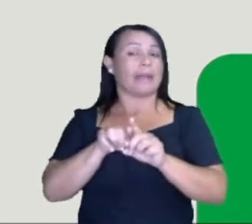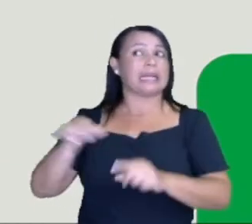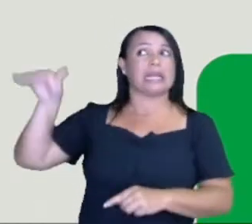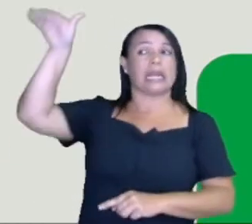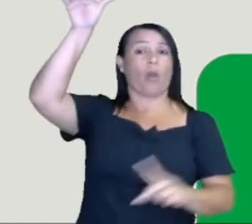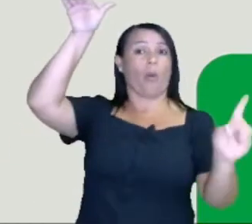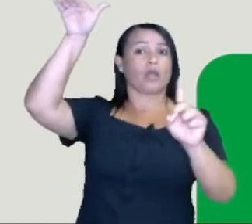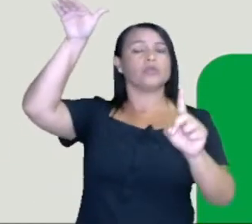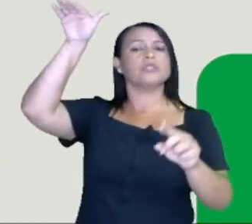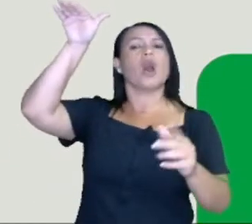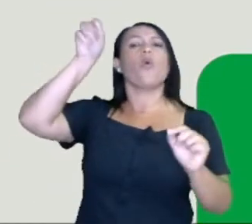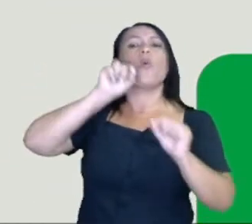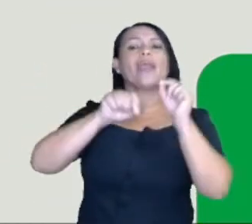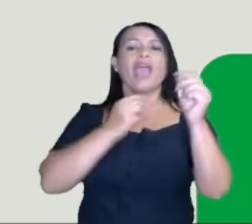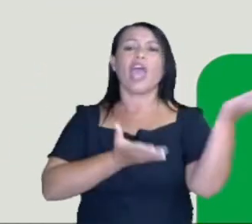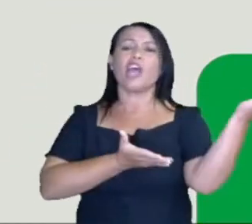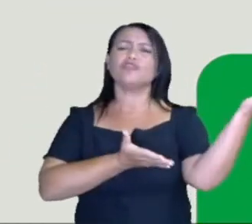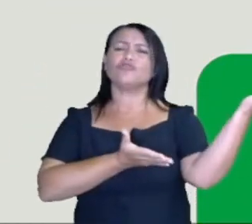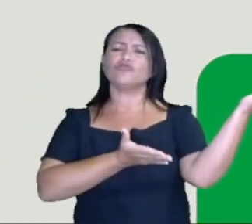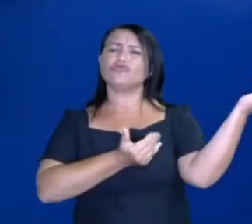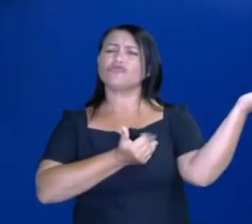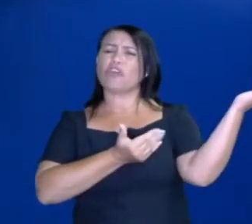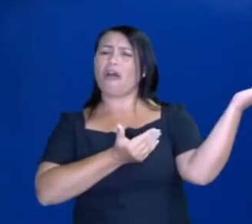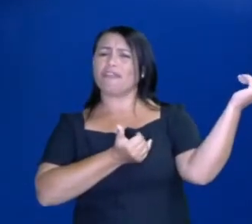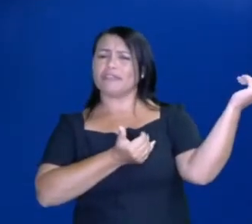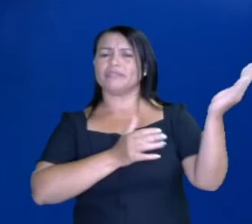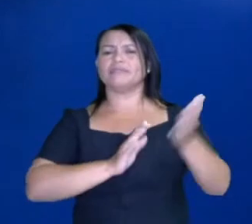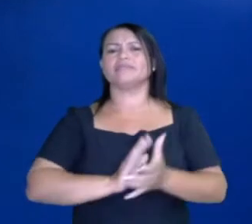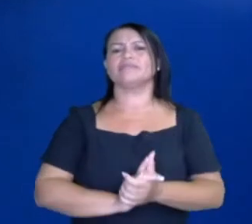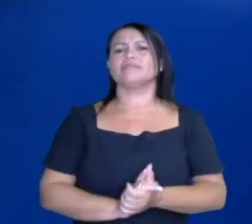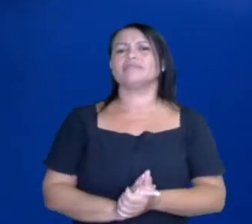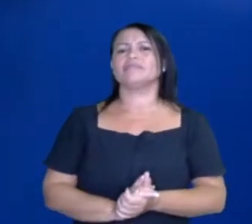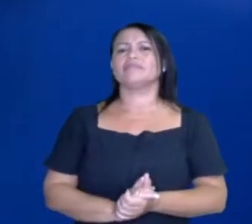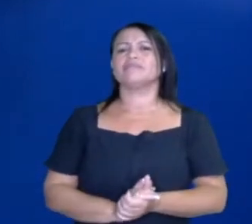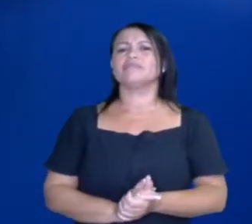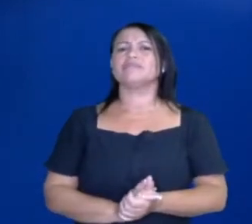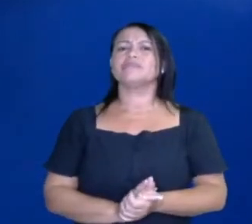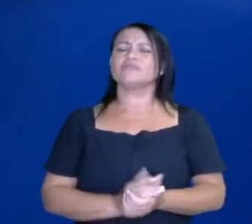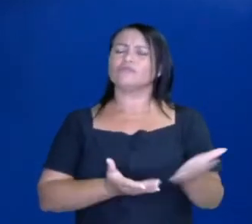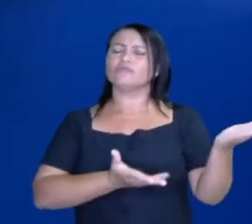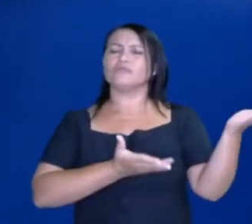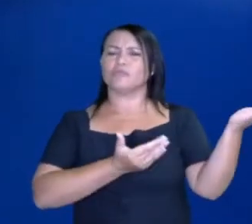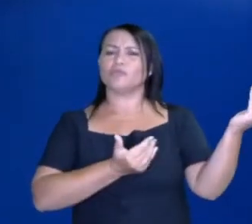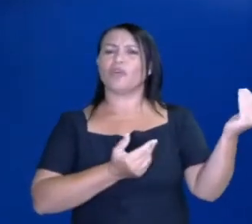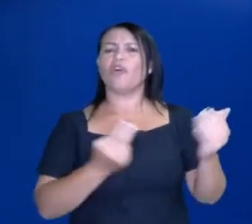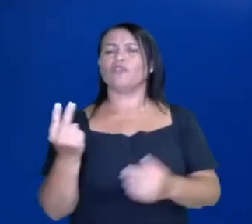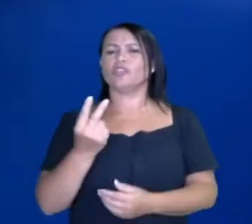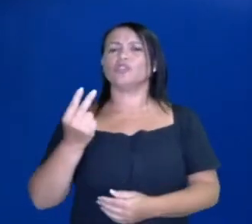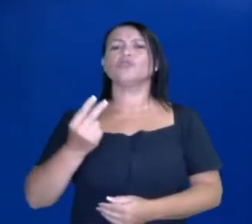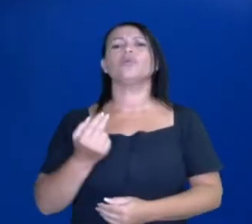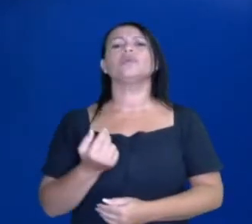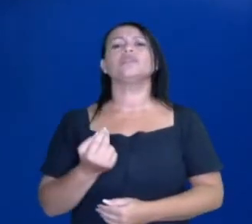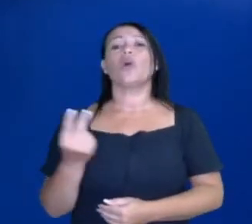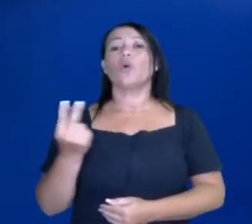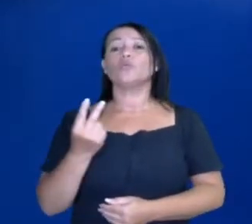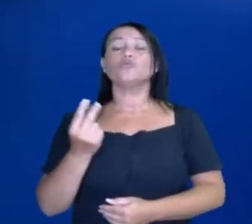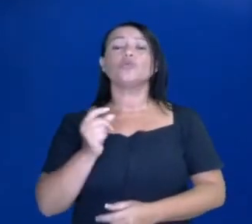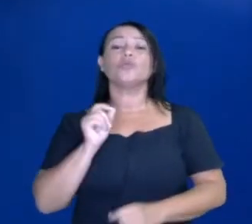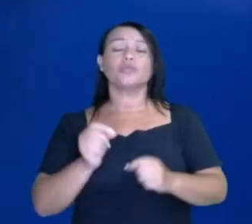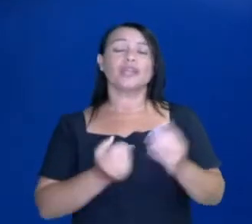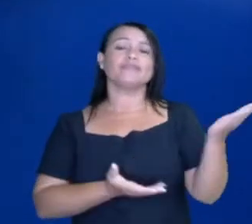adultos. Então, eles estão numa fase intermediária, que é a chamada adolescência, né? Então, eles são teens, eles